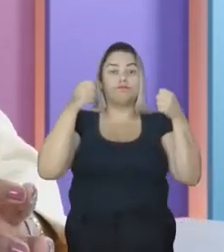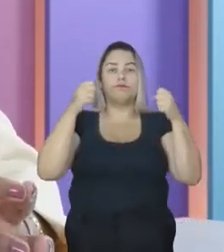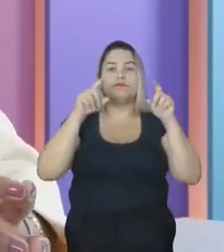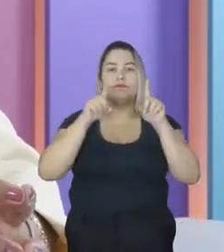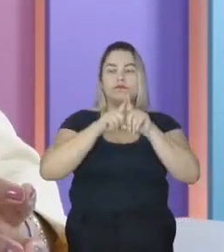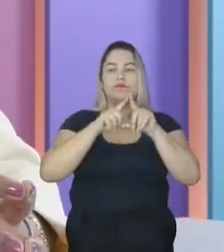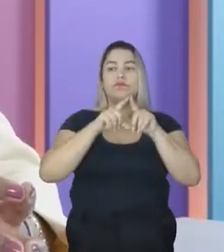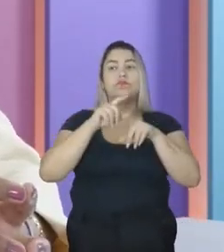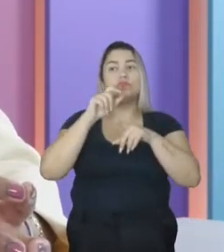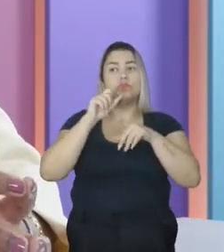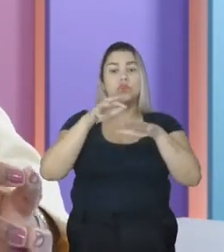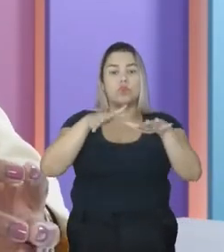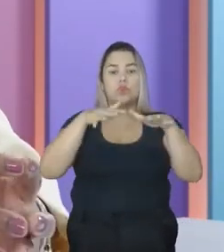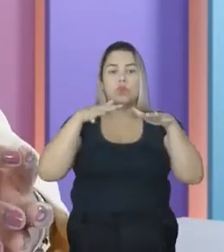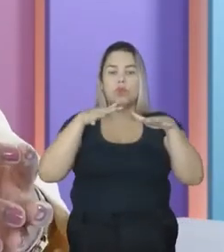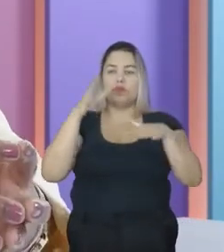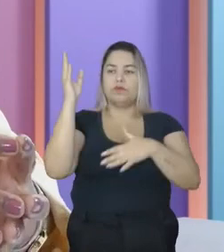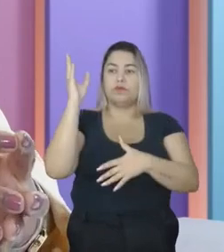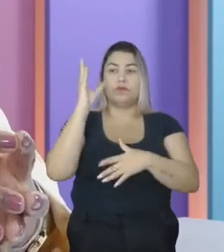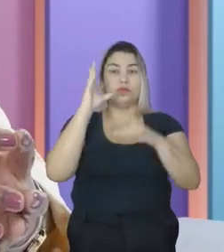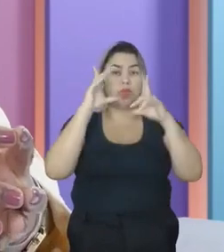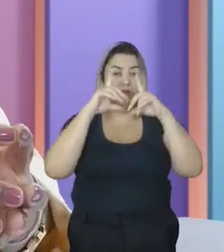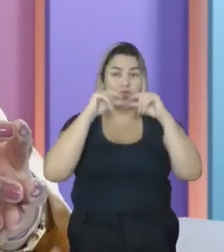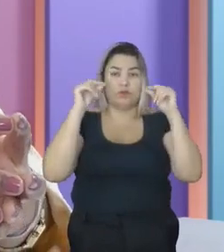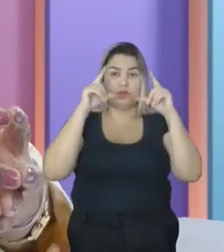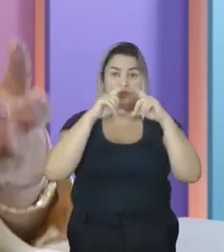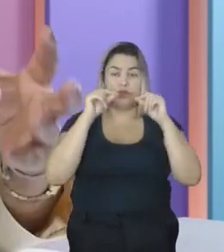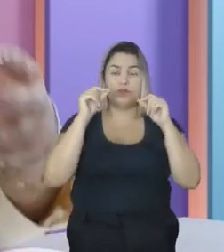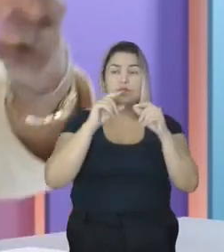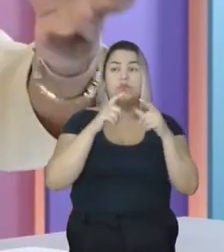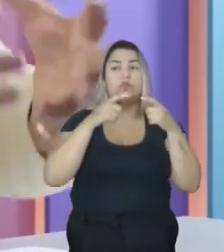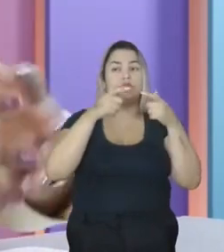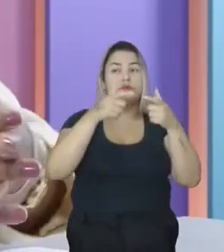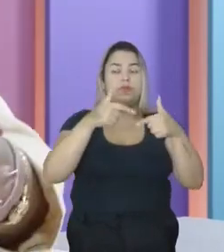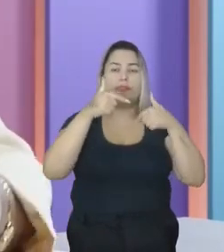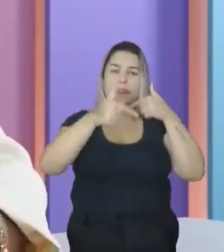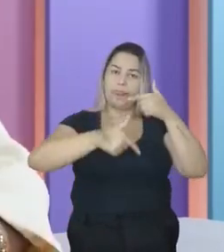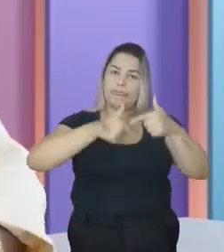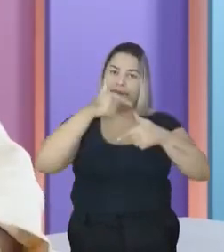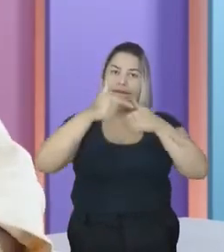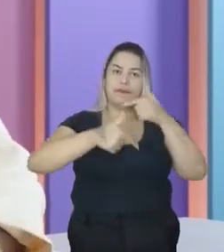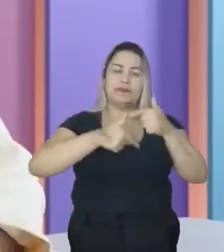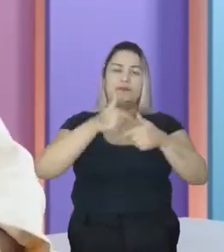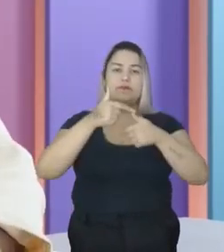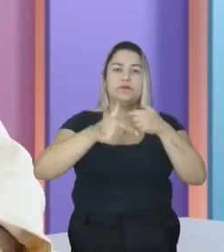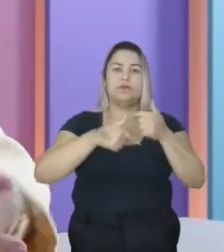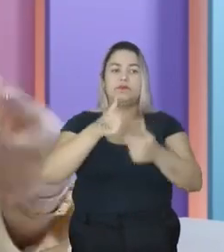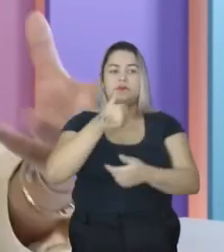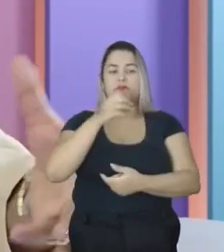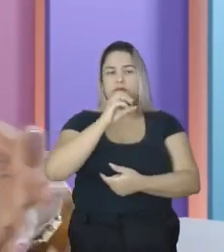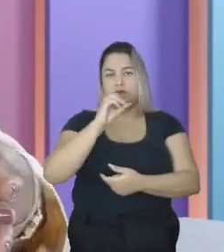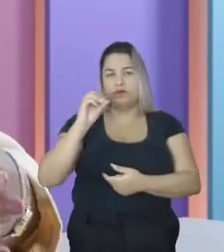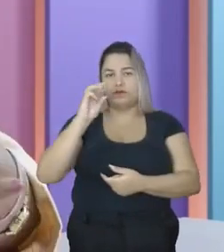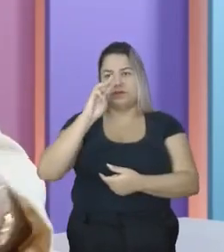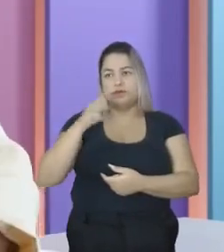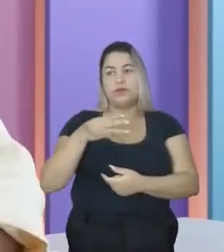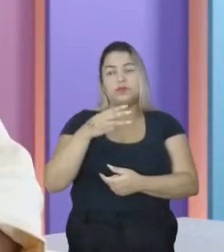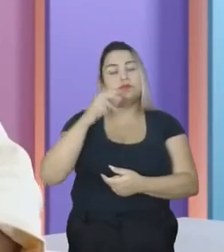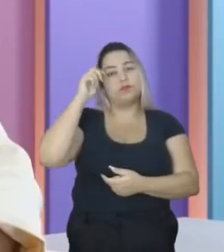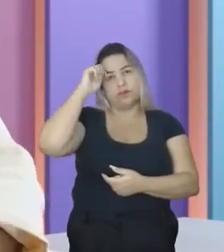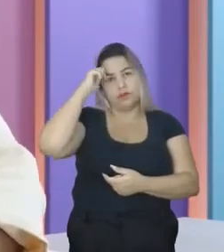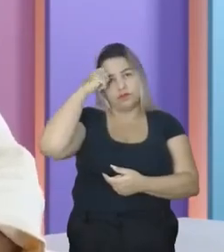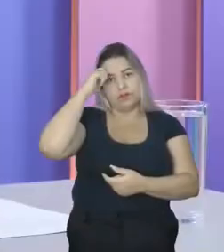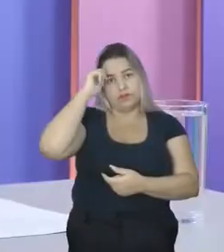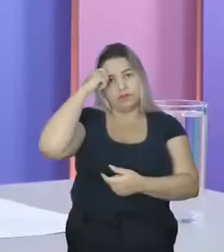uma Marcha Brasília, onde trabalhamos para colocar 100 mil negros em Brasília, reivindicando